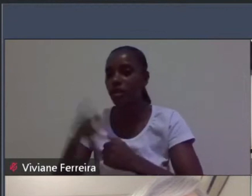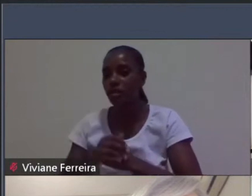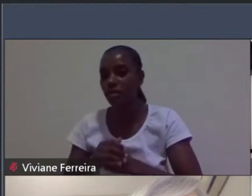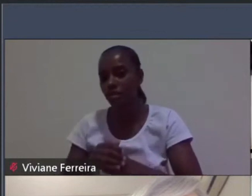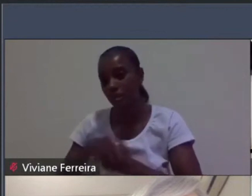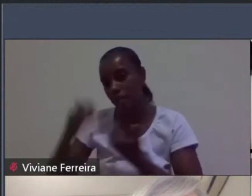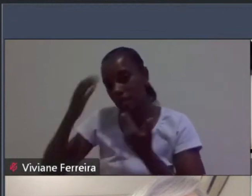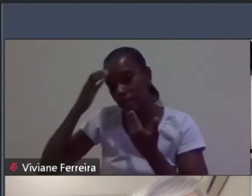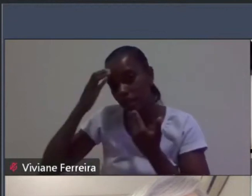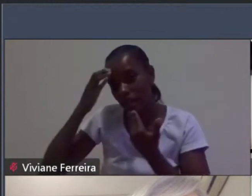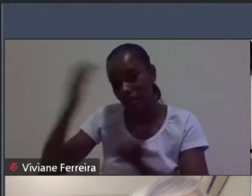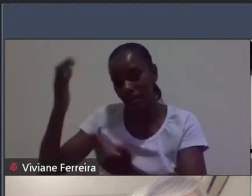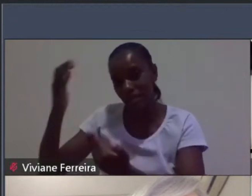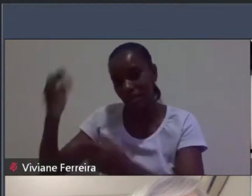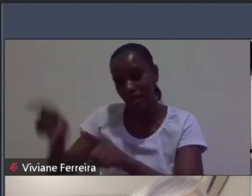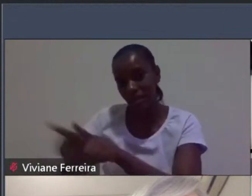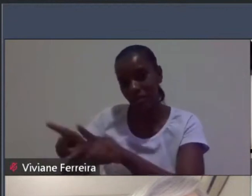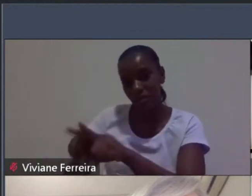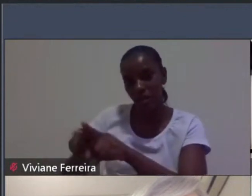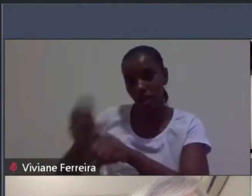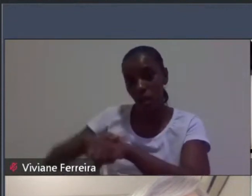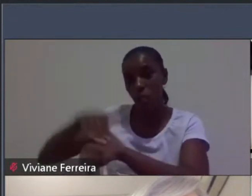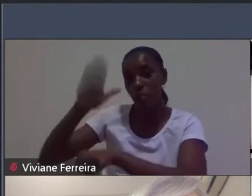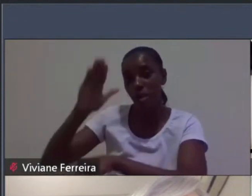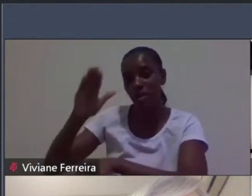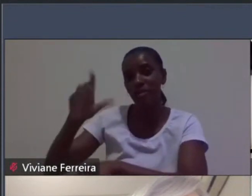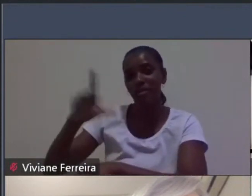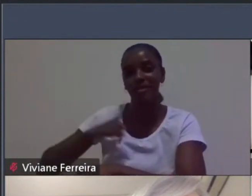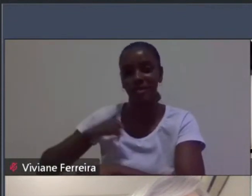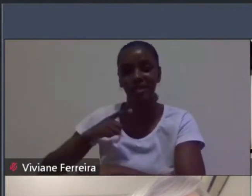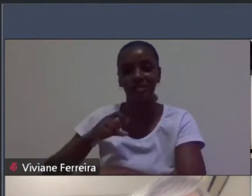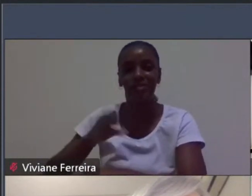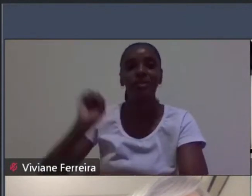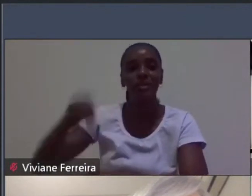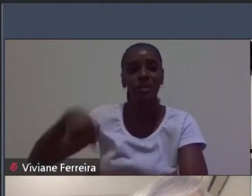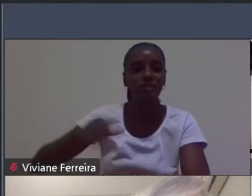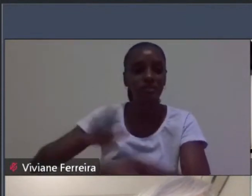Agradecer e falar que vai ter mais, né? Com certeza vai ter mais.